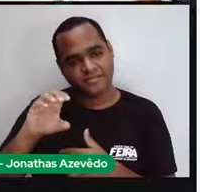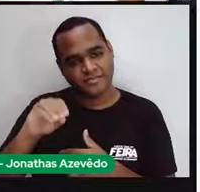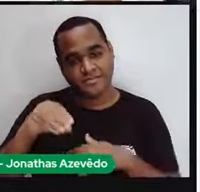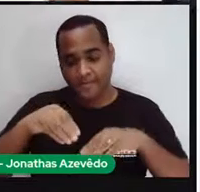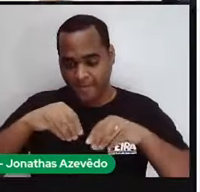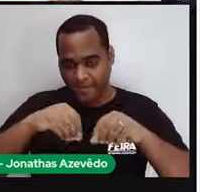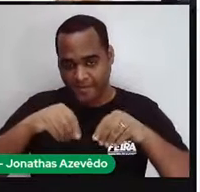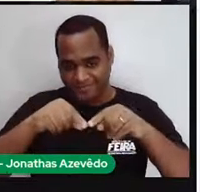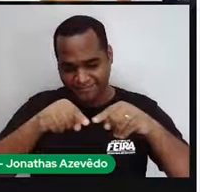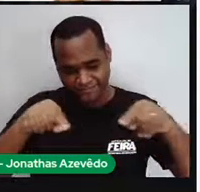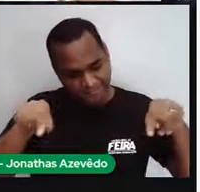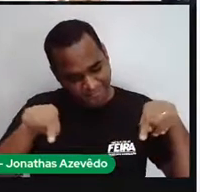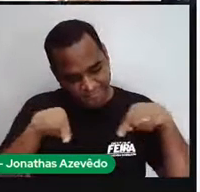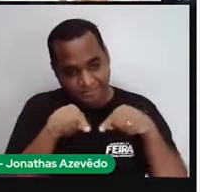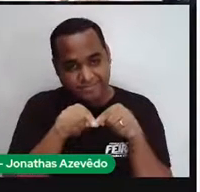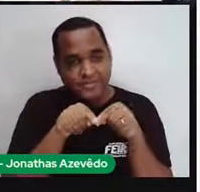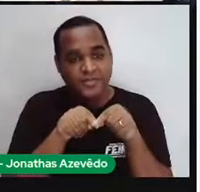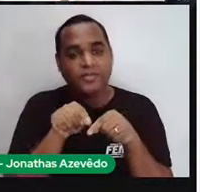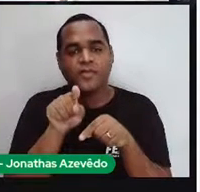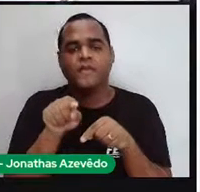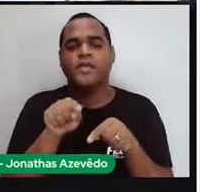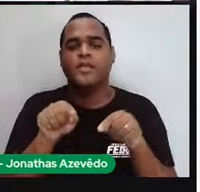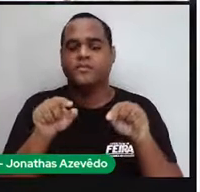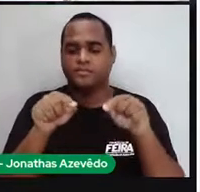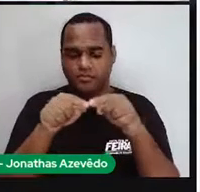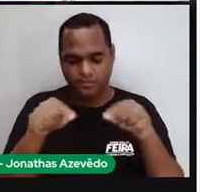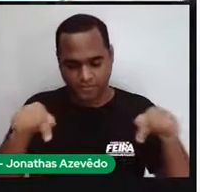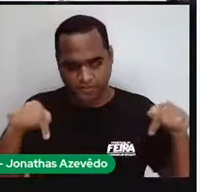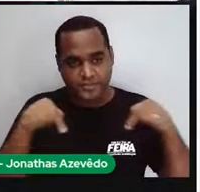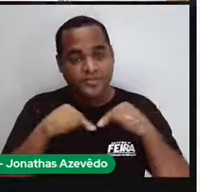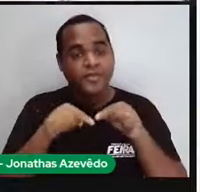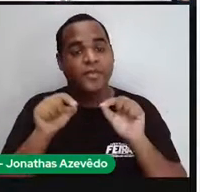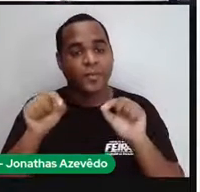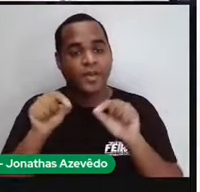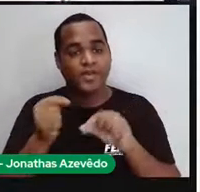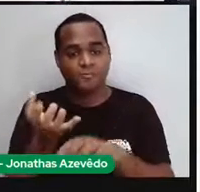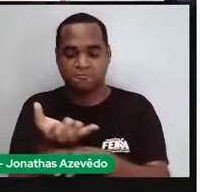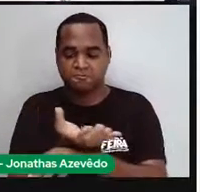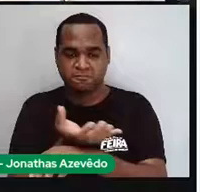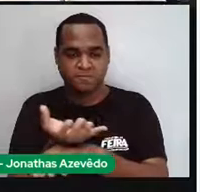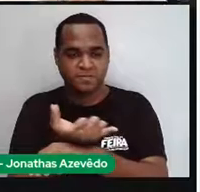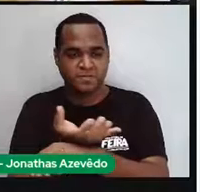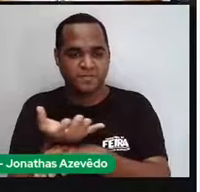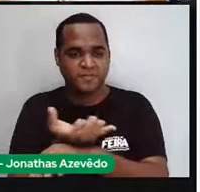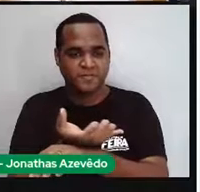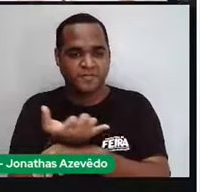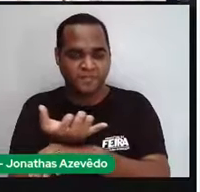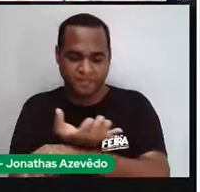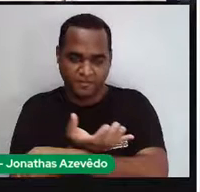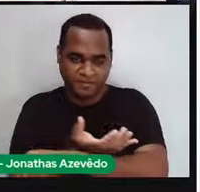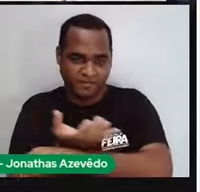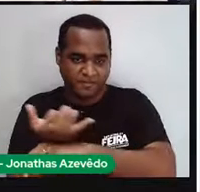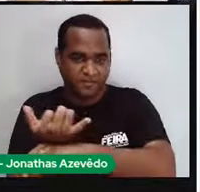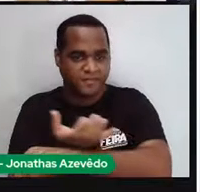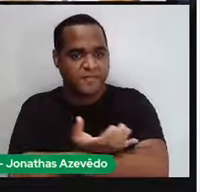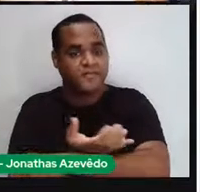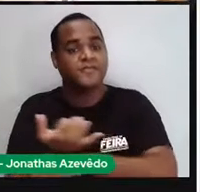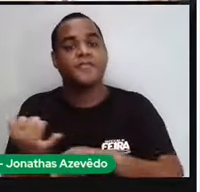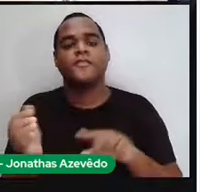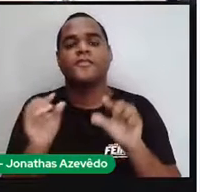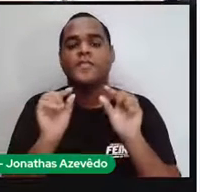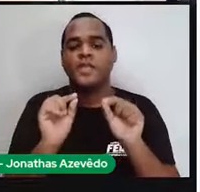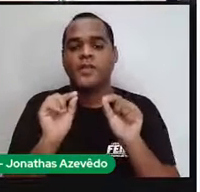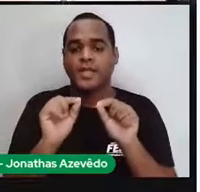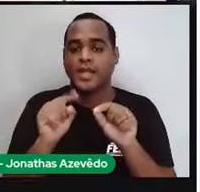e nesse terreno você vai colocar no chão dele grama vai forrar o chão dele com grama e para colocar essa Gama